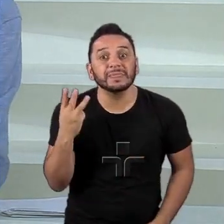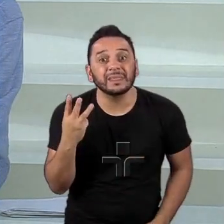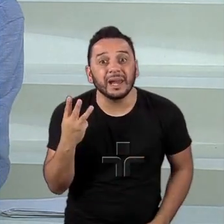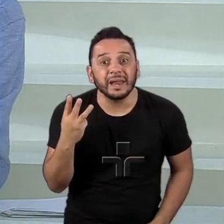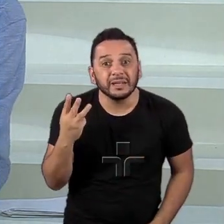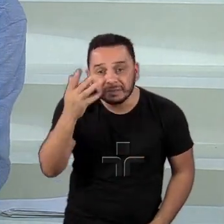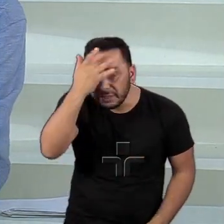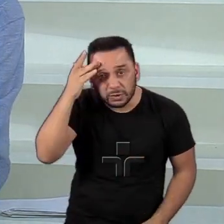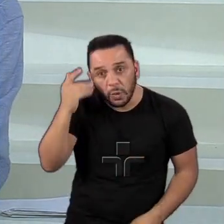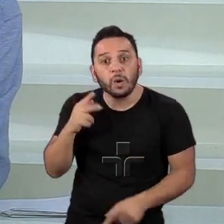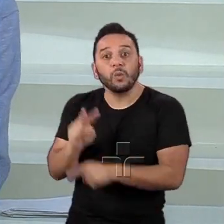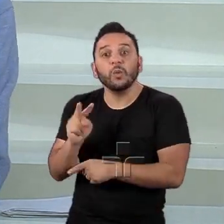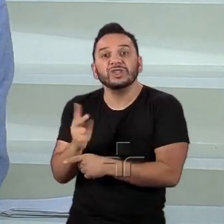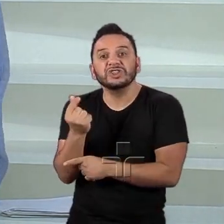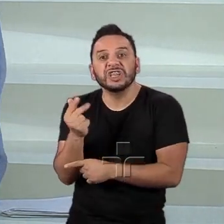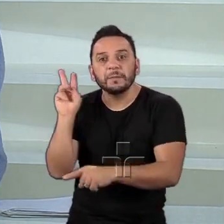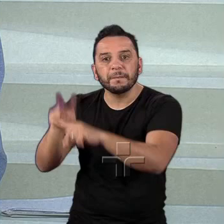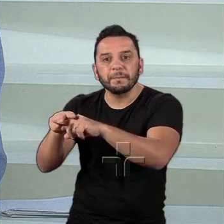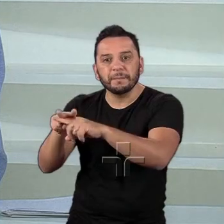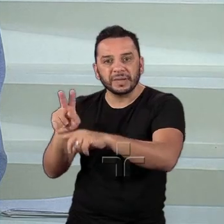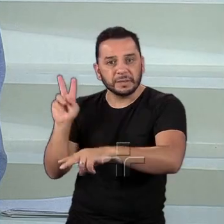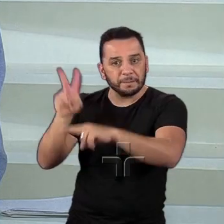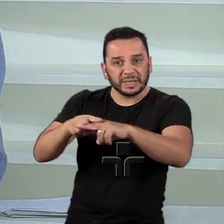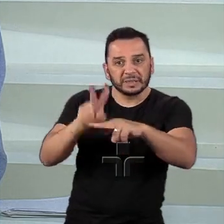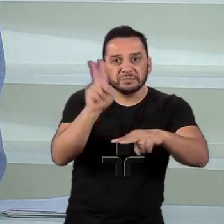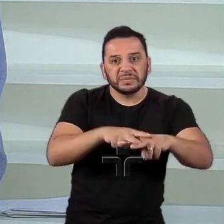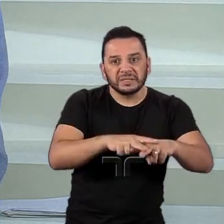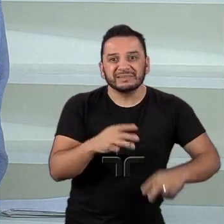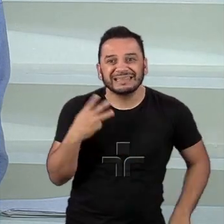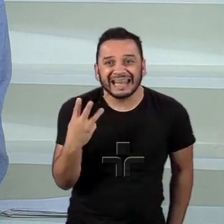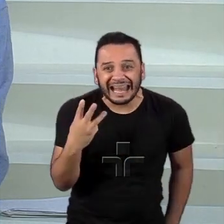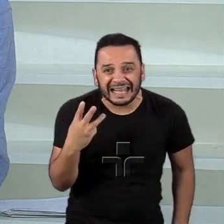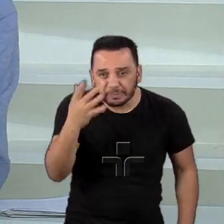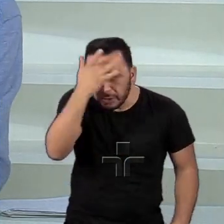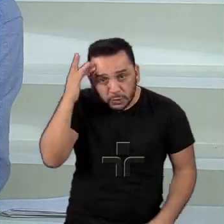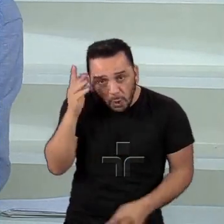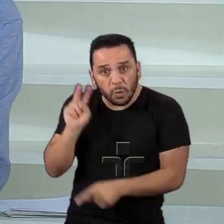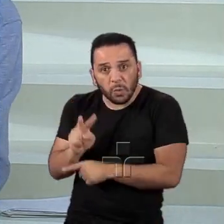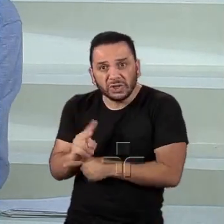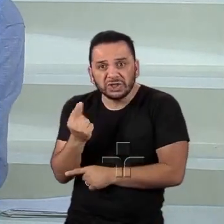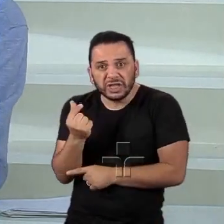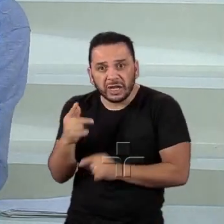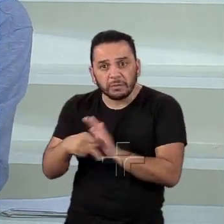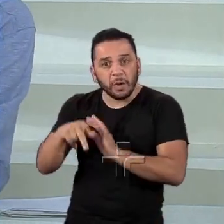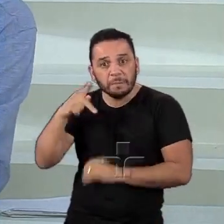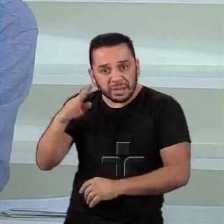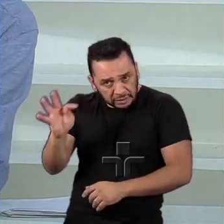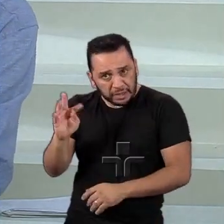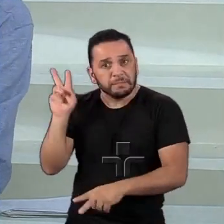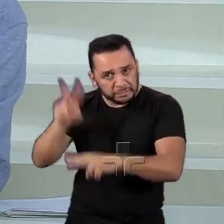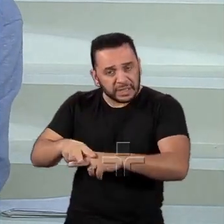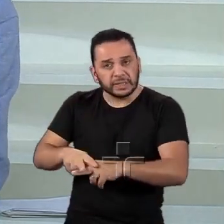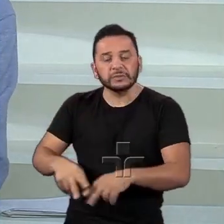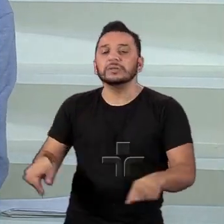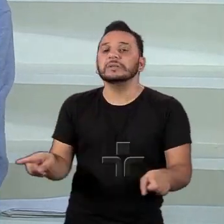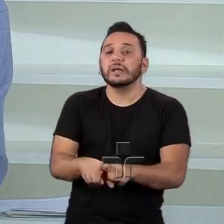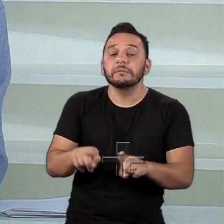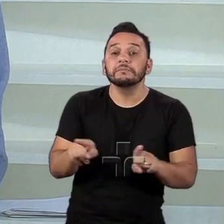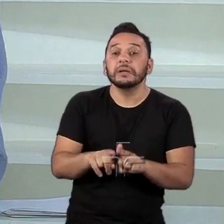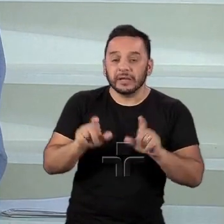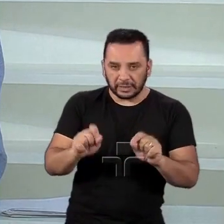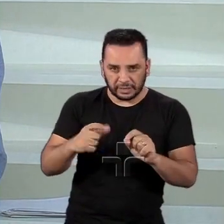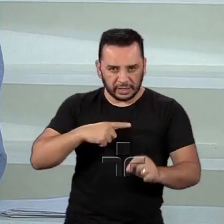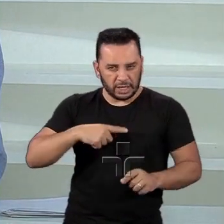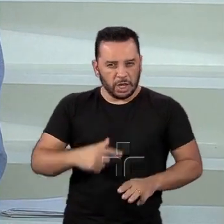1, o número 2 e o número 3 condenados. E terceiro, resultado de uma pregação diuturna do